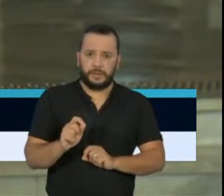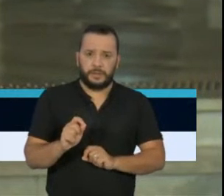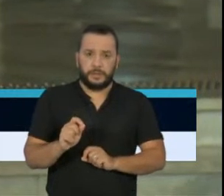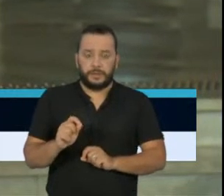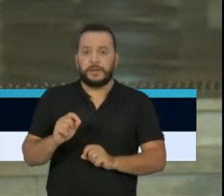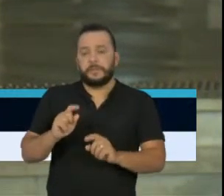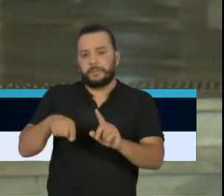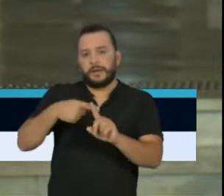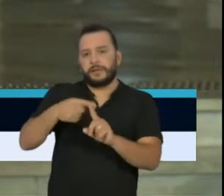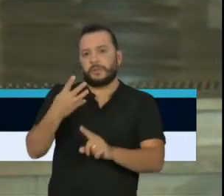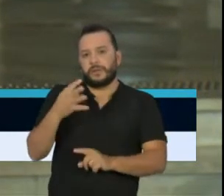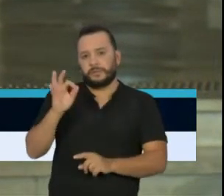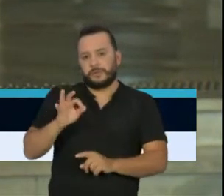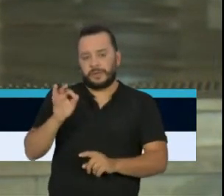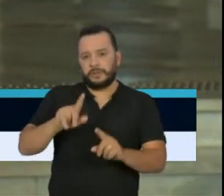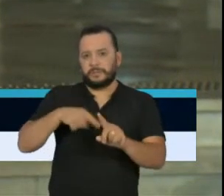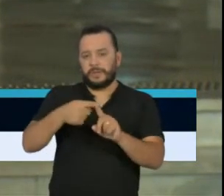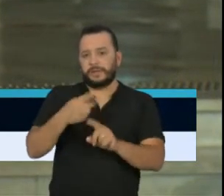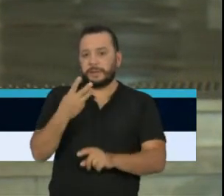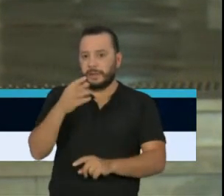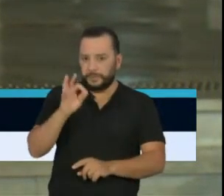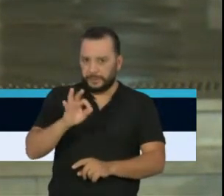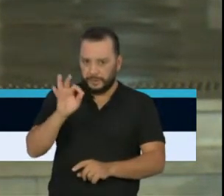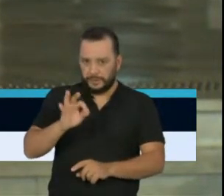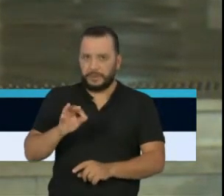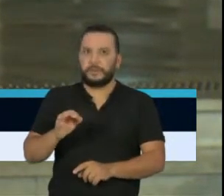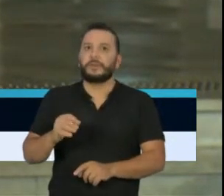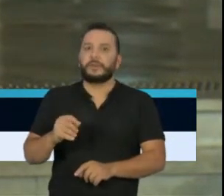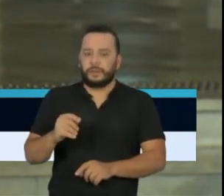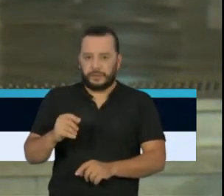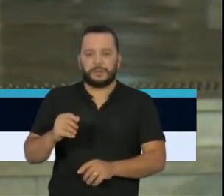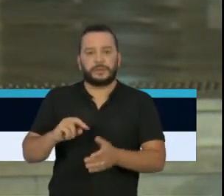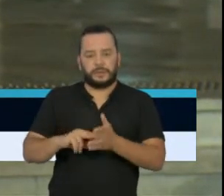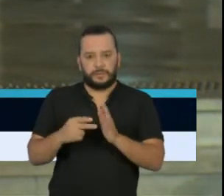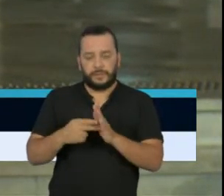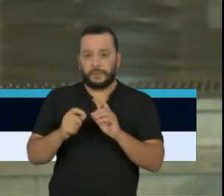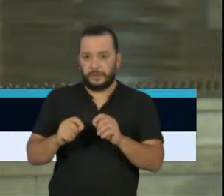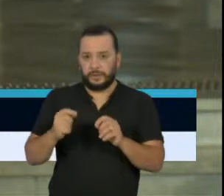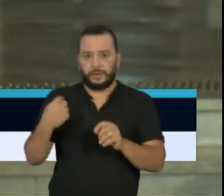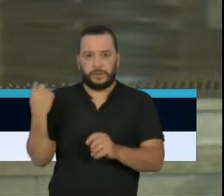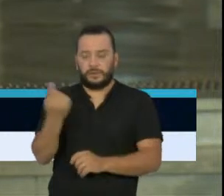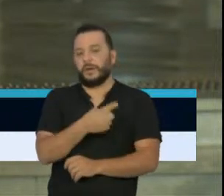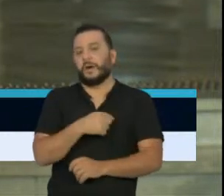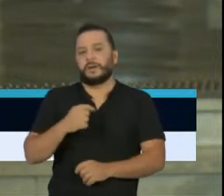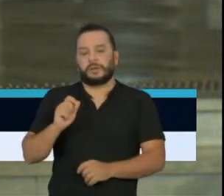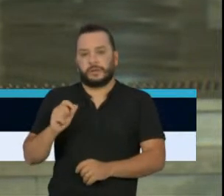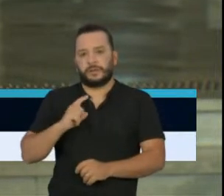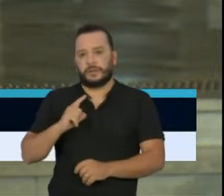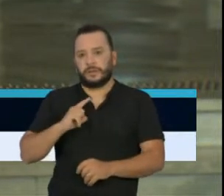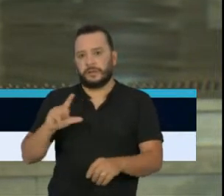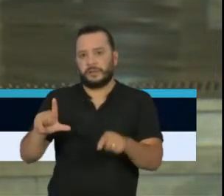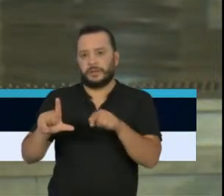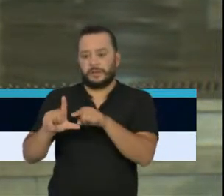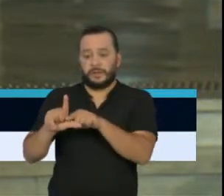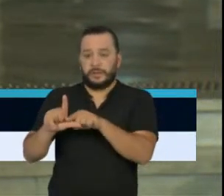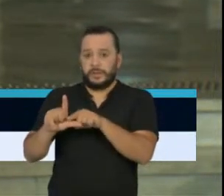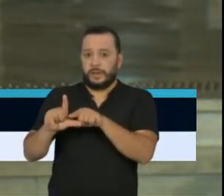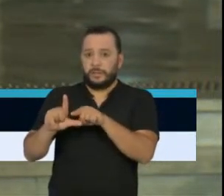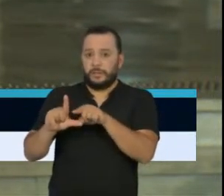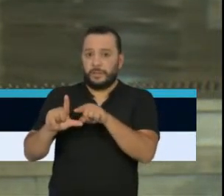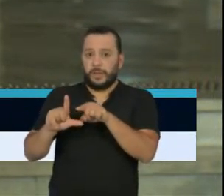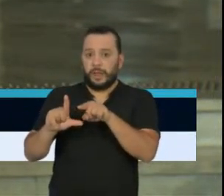4% e mais 3%, ou seja, nós estamos em curva ascendente. E isto numa velocidade